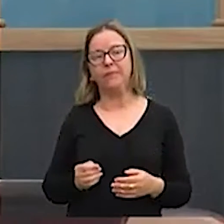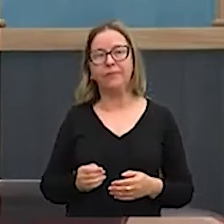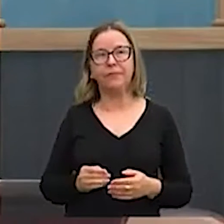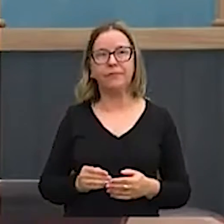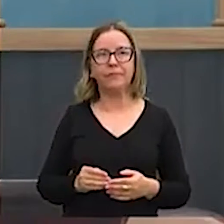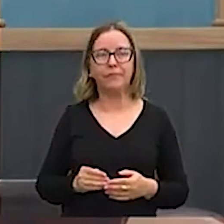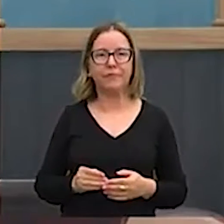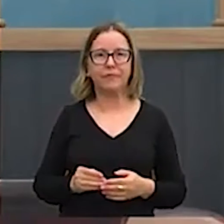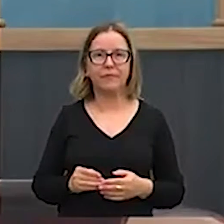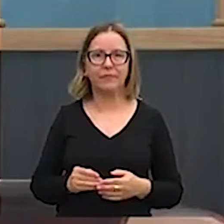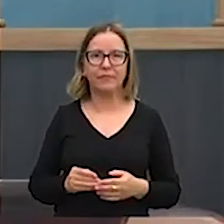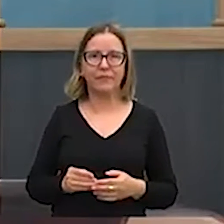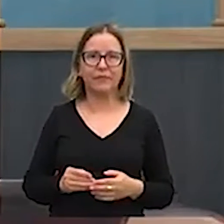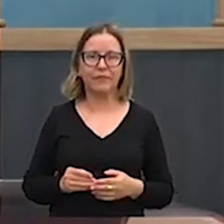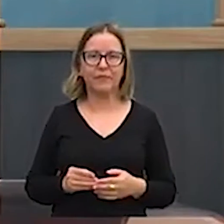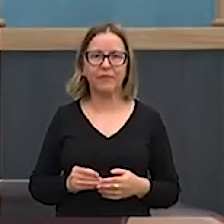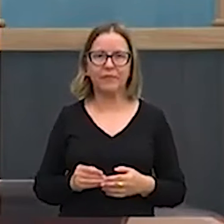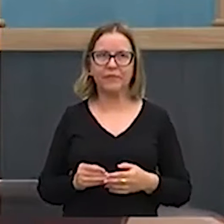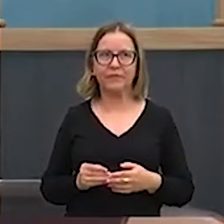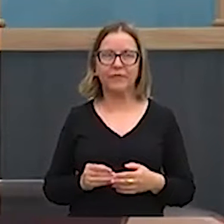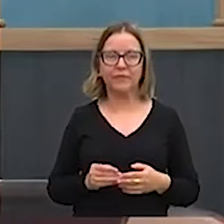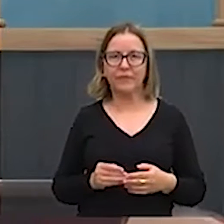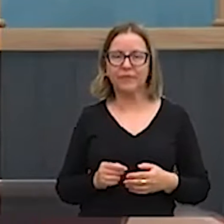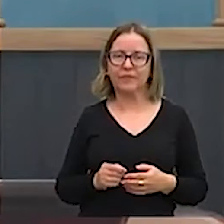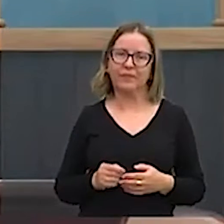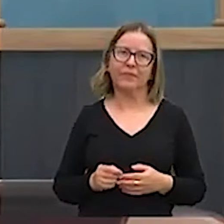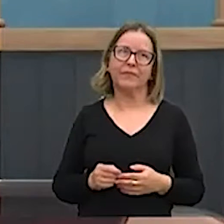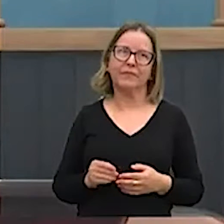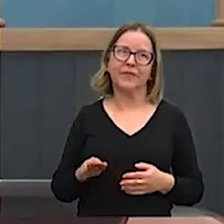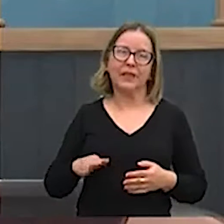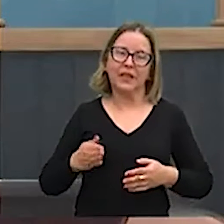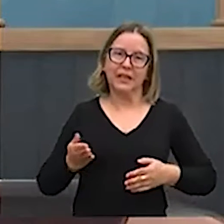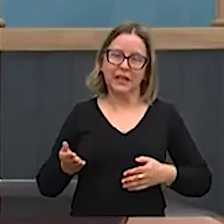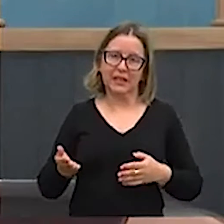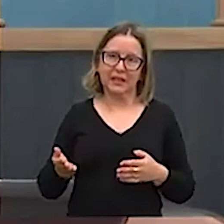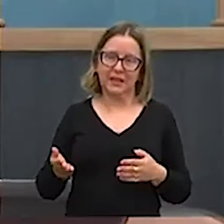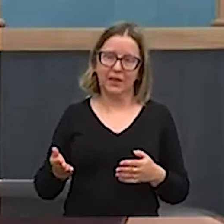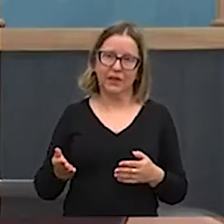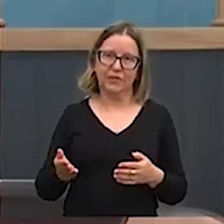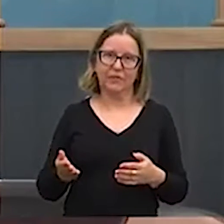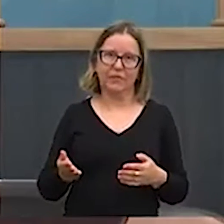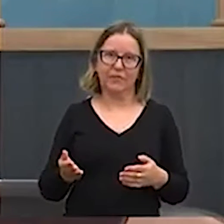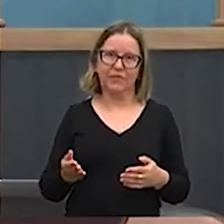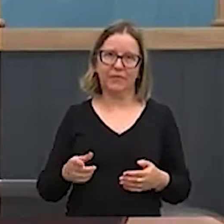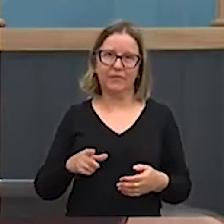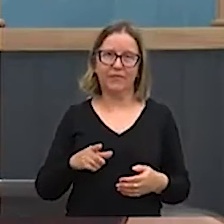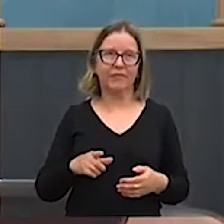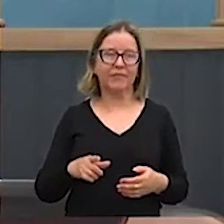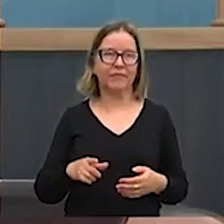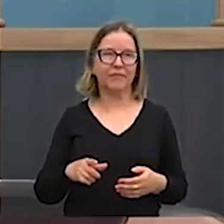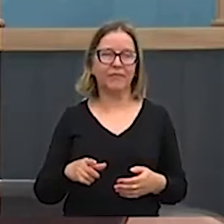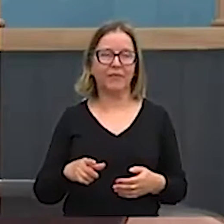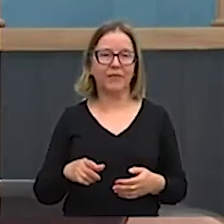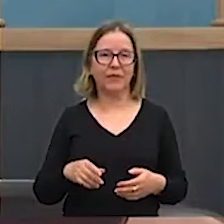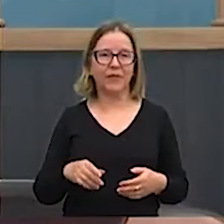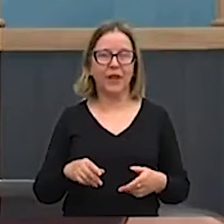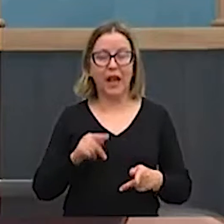Seria proferida a sentença por uma terrível rejeição de Cristo.